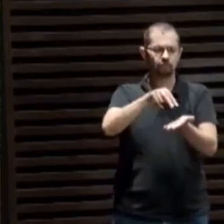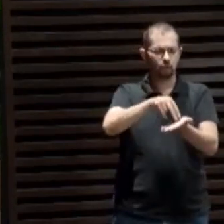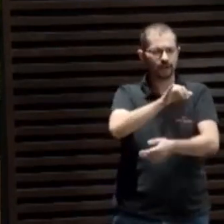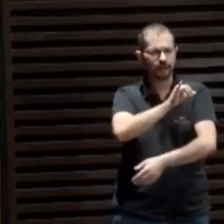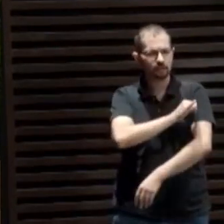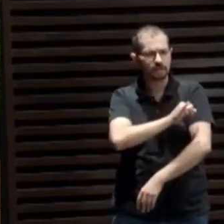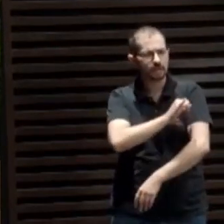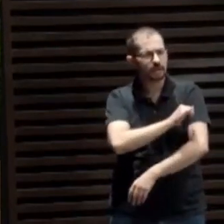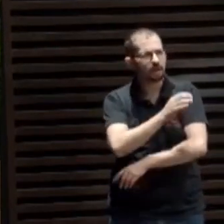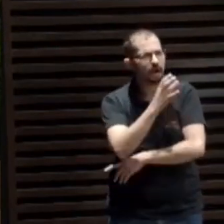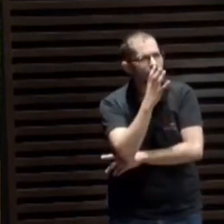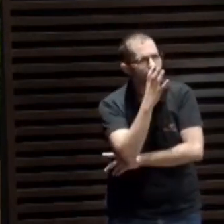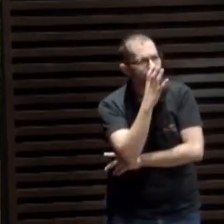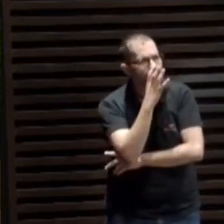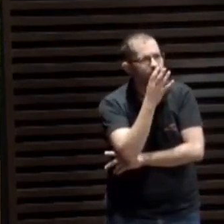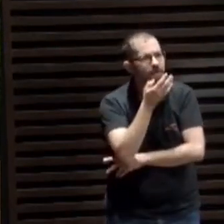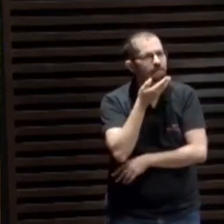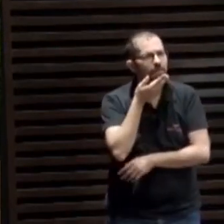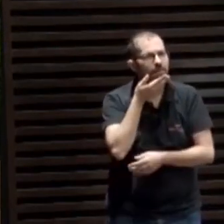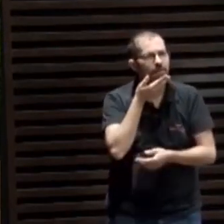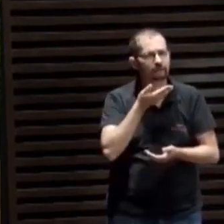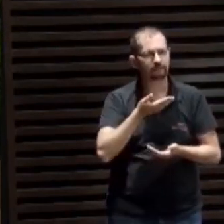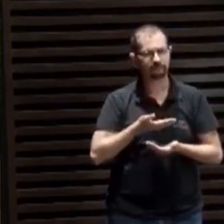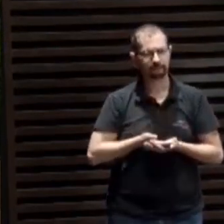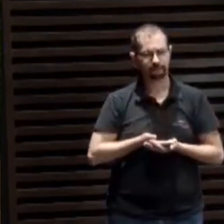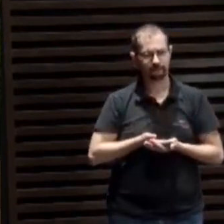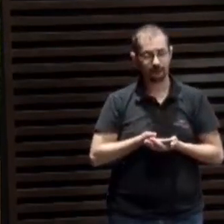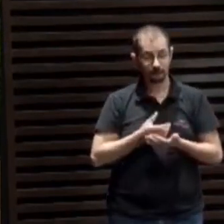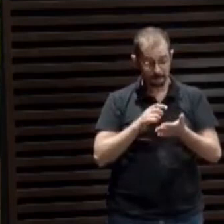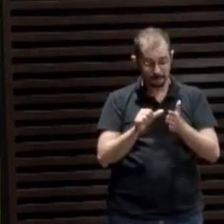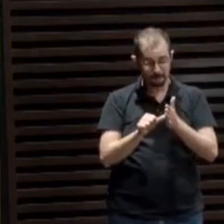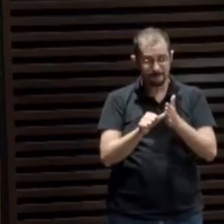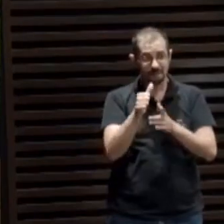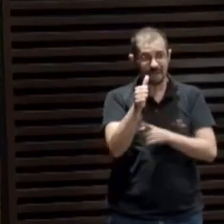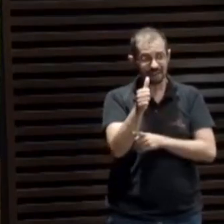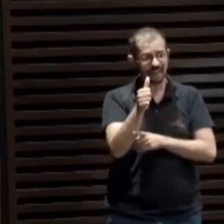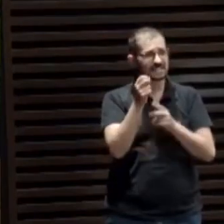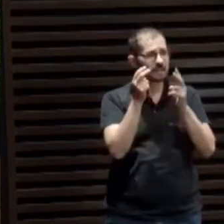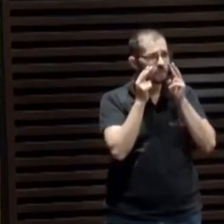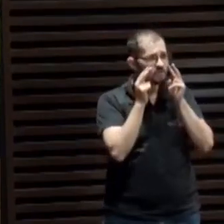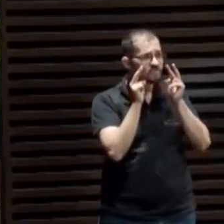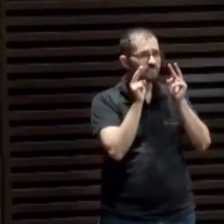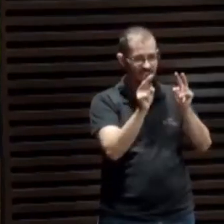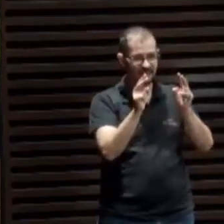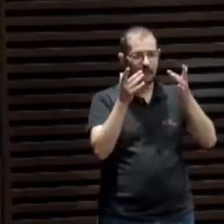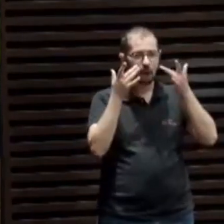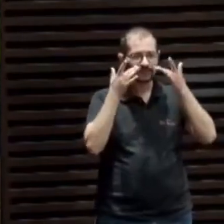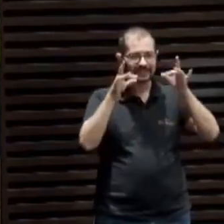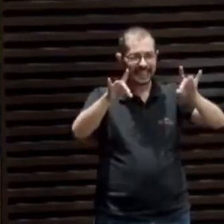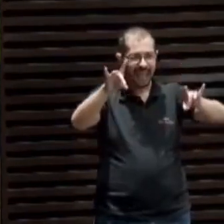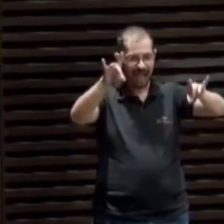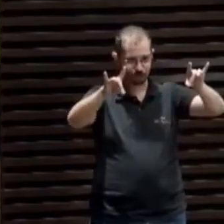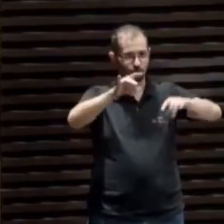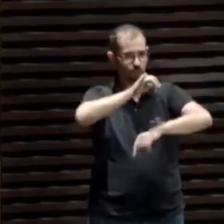maravilhado. Quando eu fui a primeira vez ouvir uma orquestra no Teatro Municipal do